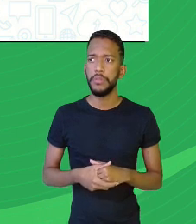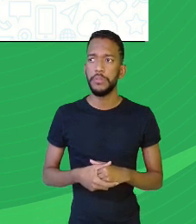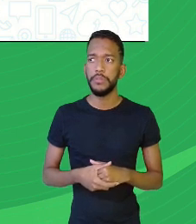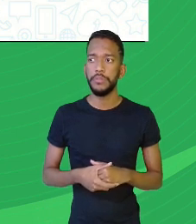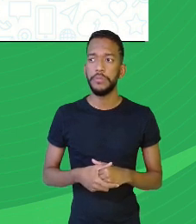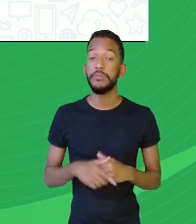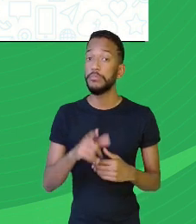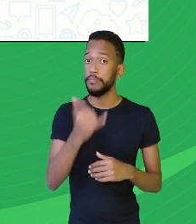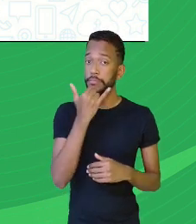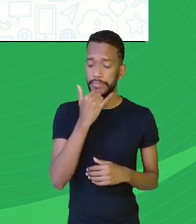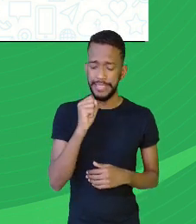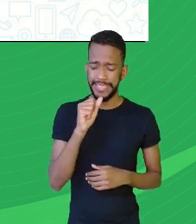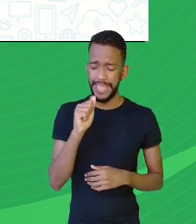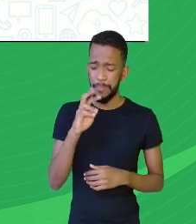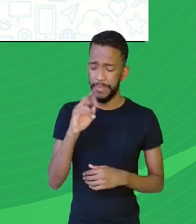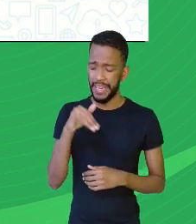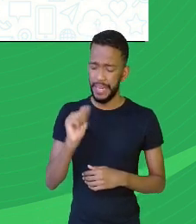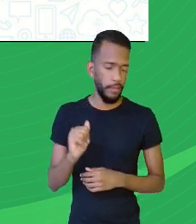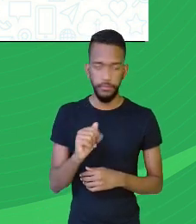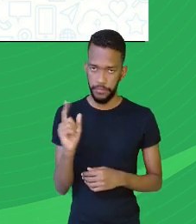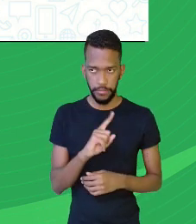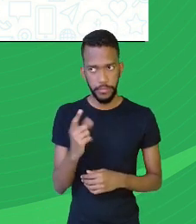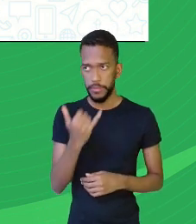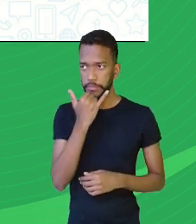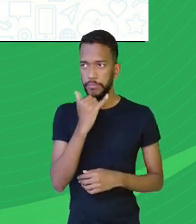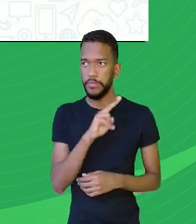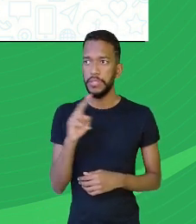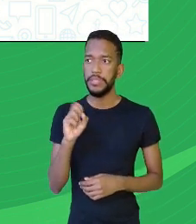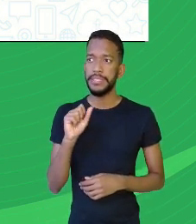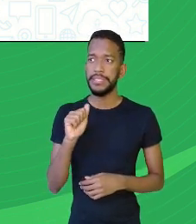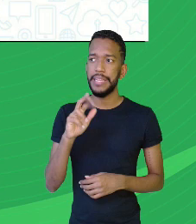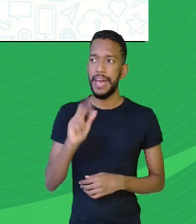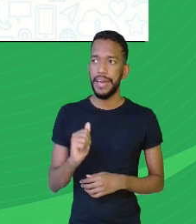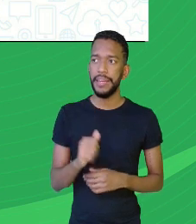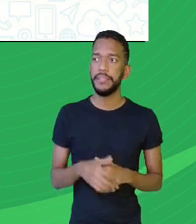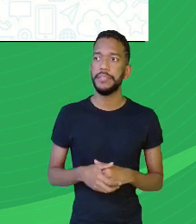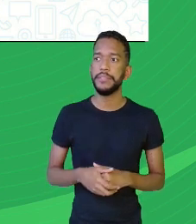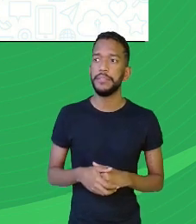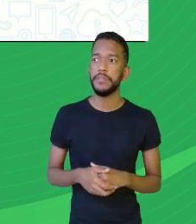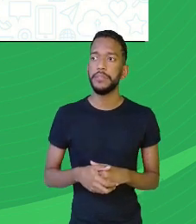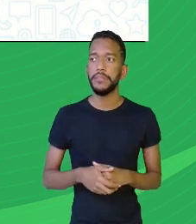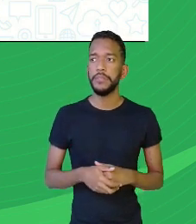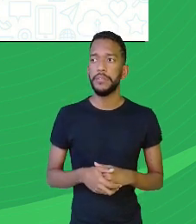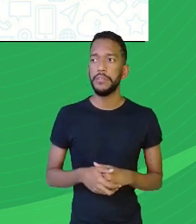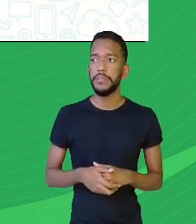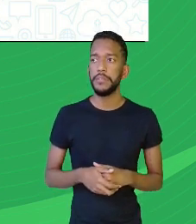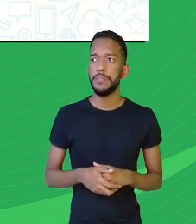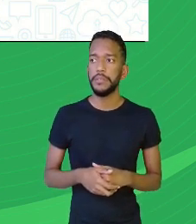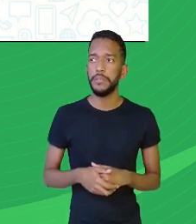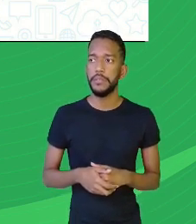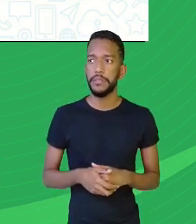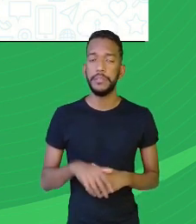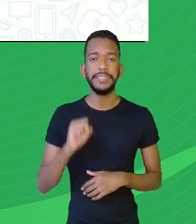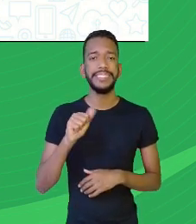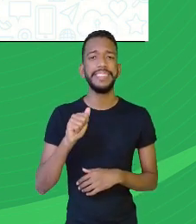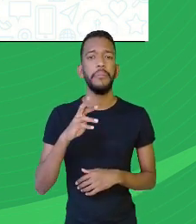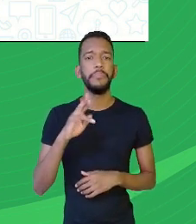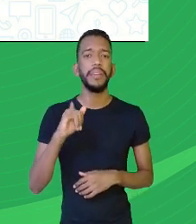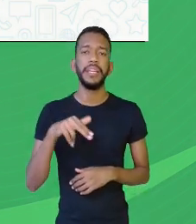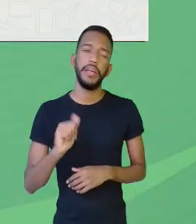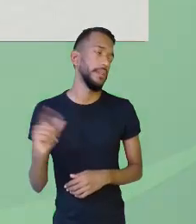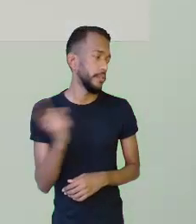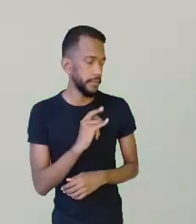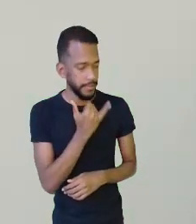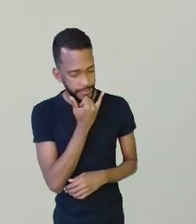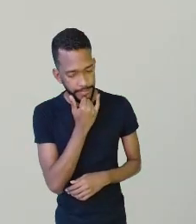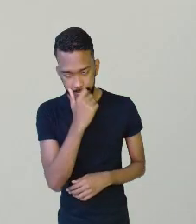É Sara, viu? Não tem Sabrina aí não. Eu tenho o valor aqui, meu Deus, Sabrina, mas não é Sabrina.